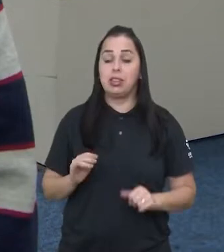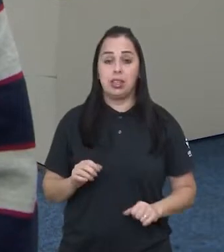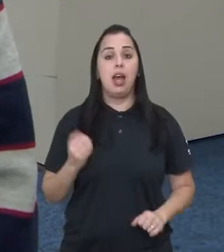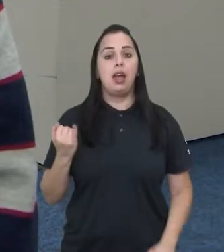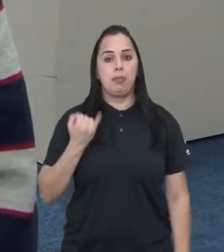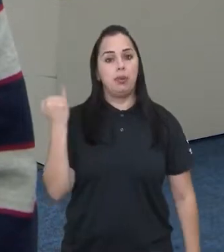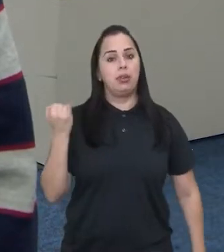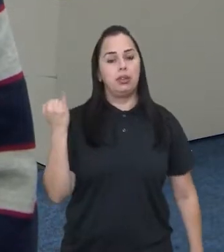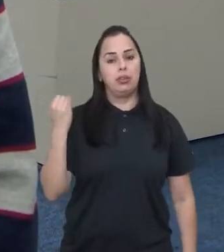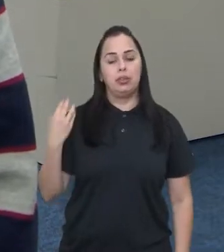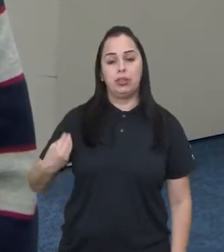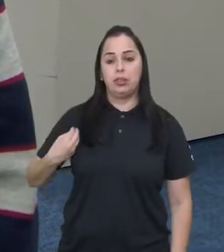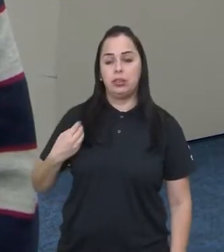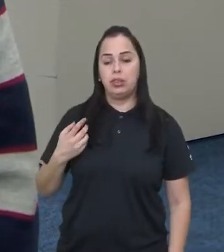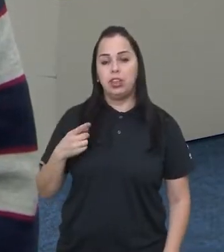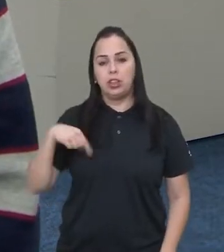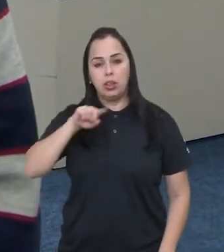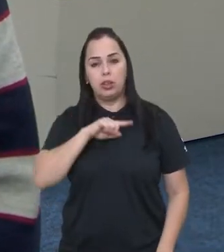importante a gente estar